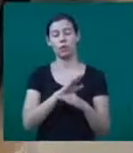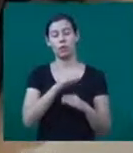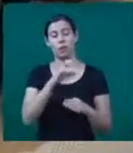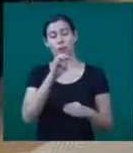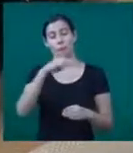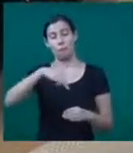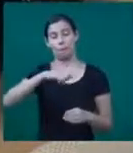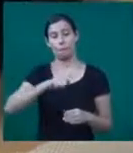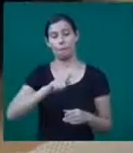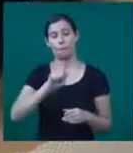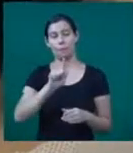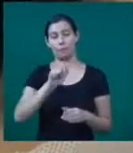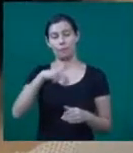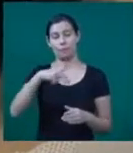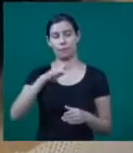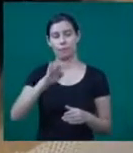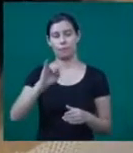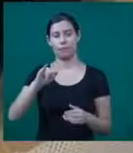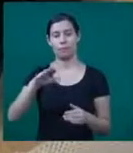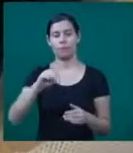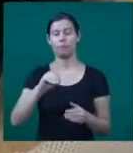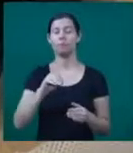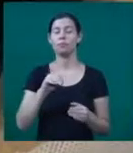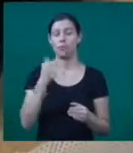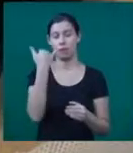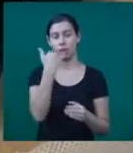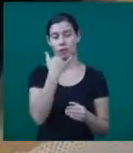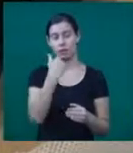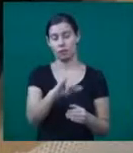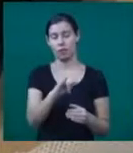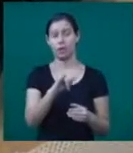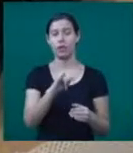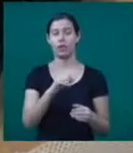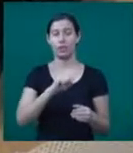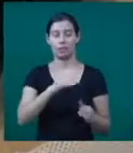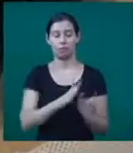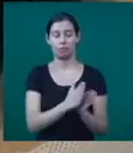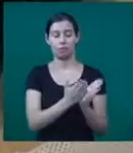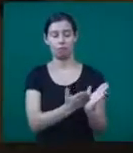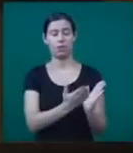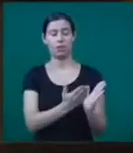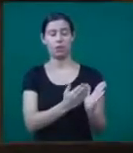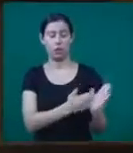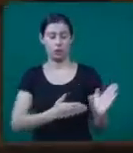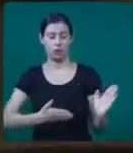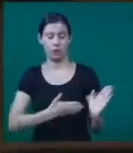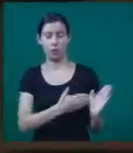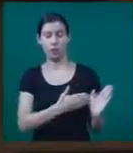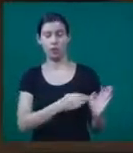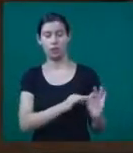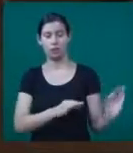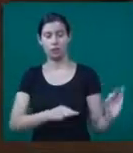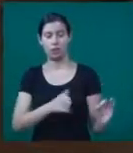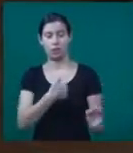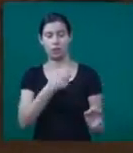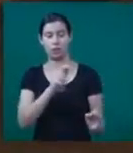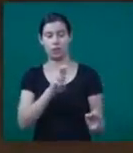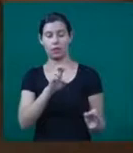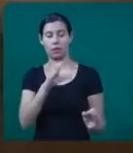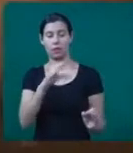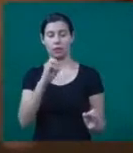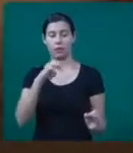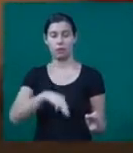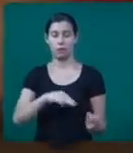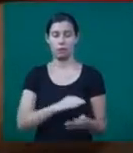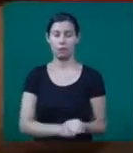capa está aberta, é preciso manter pelo menos 15 centímetros de distância do celular para garantir a proteção. O fone de